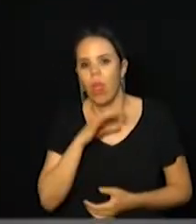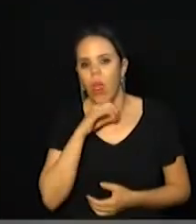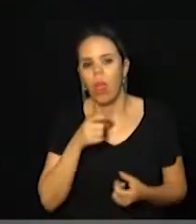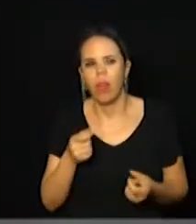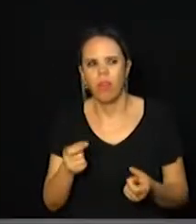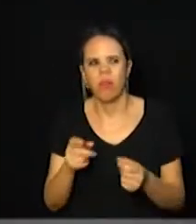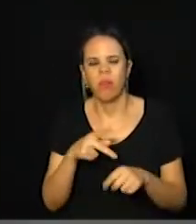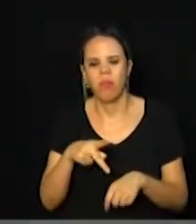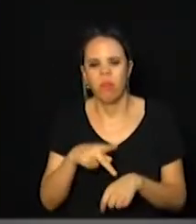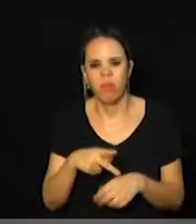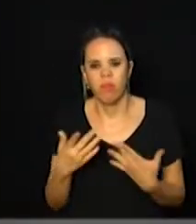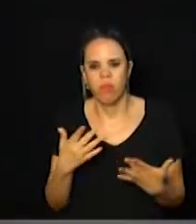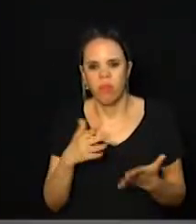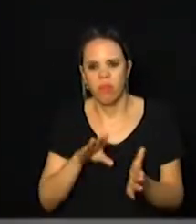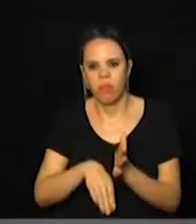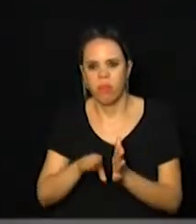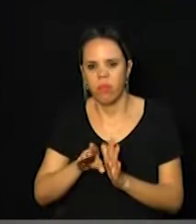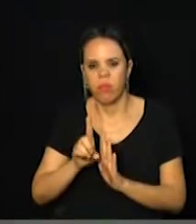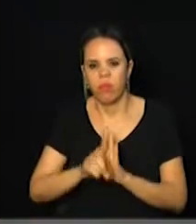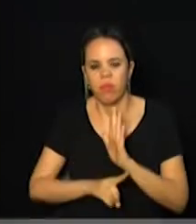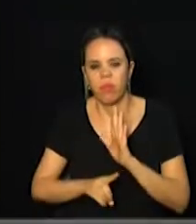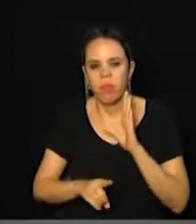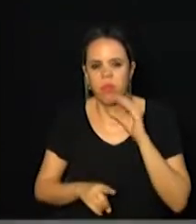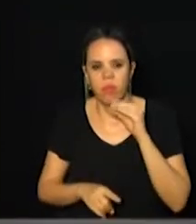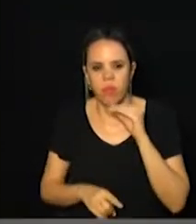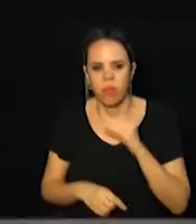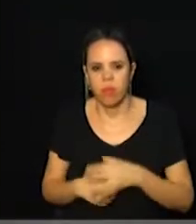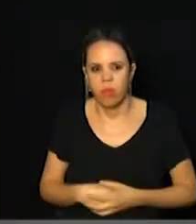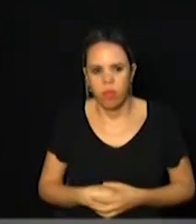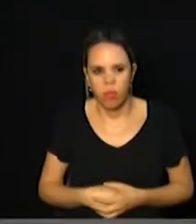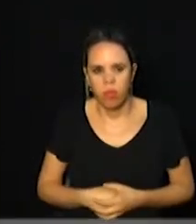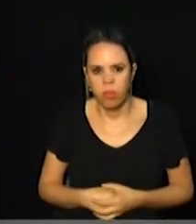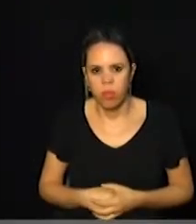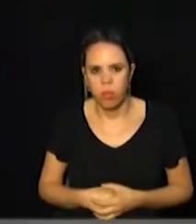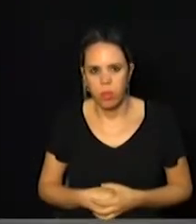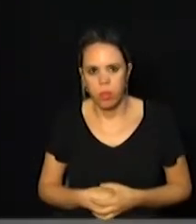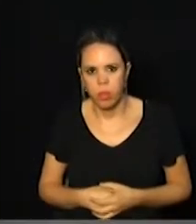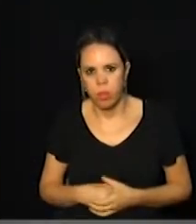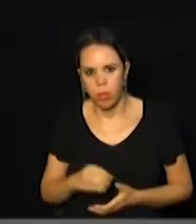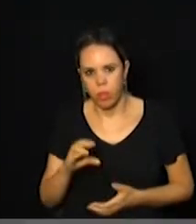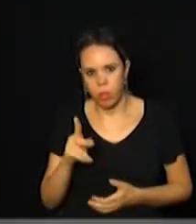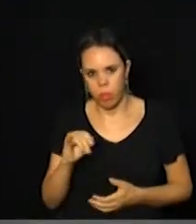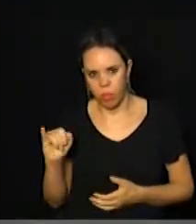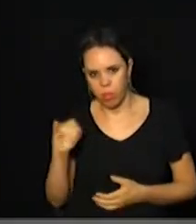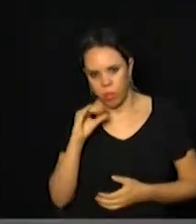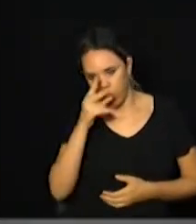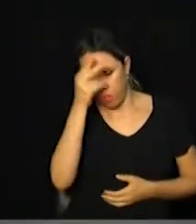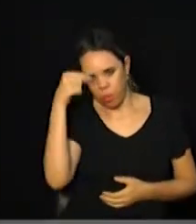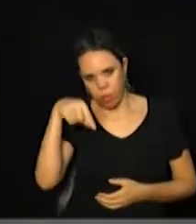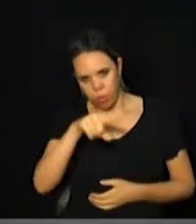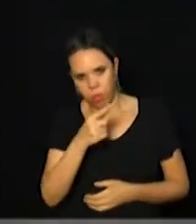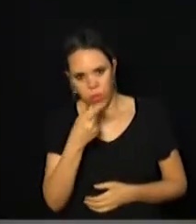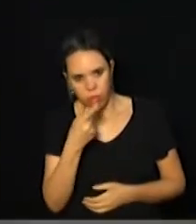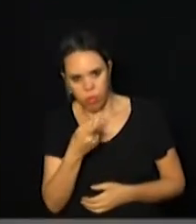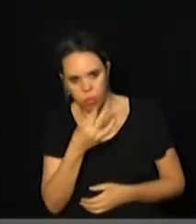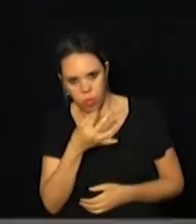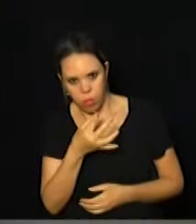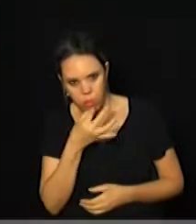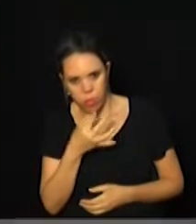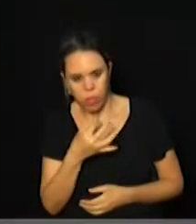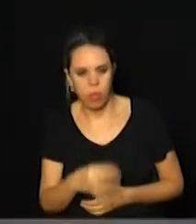país é tudo isso para retirar os direitos do seu celular né CPI que eu não funcionar vai lá de povo